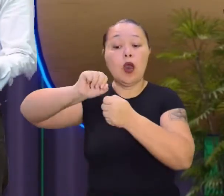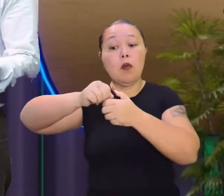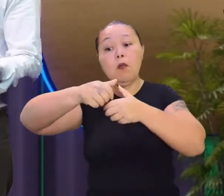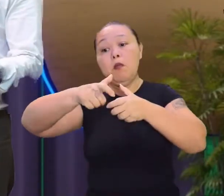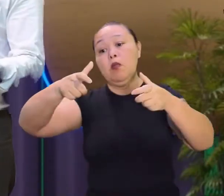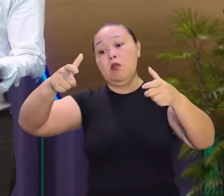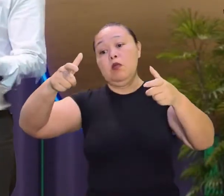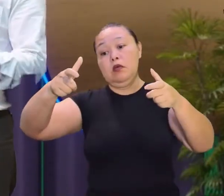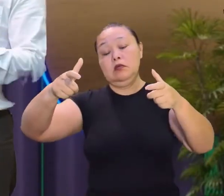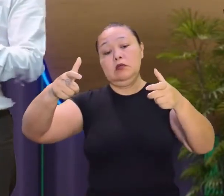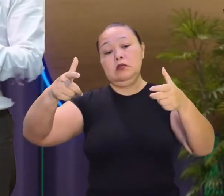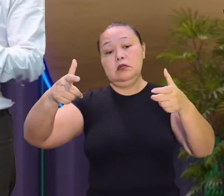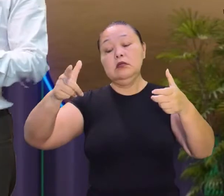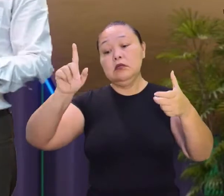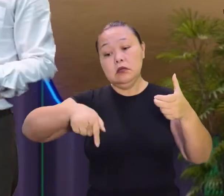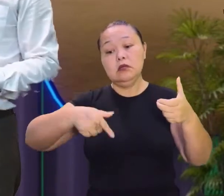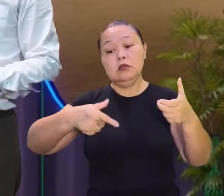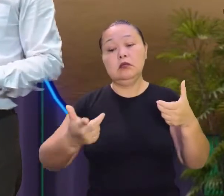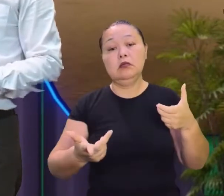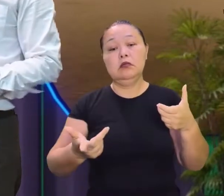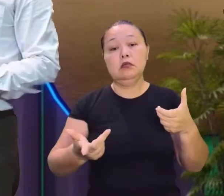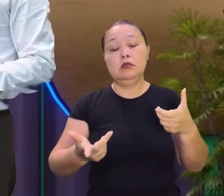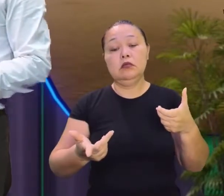maior. Exato. É isso?